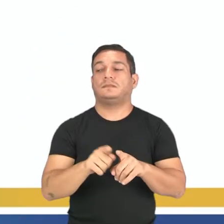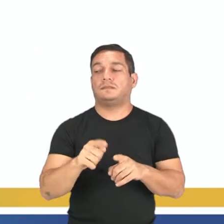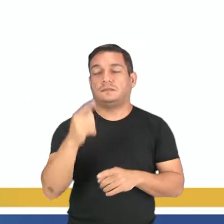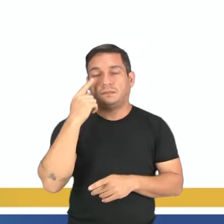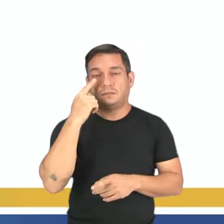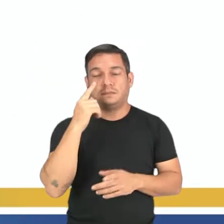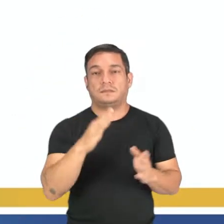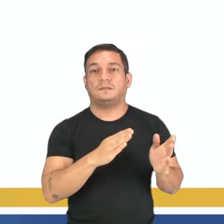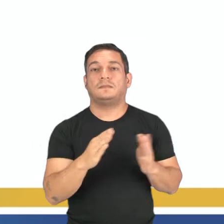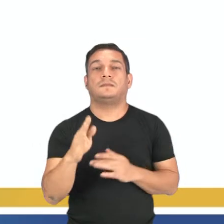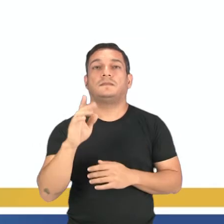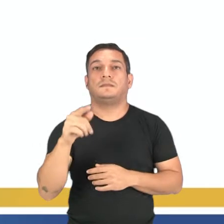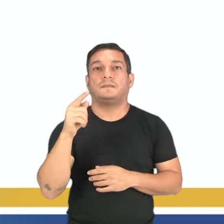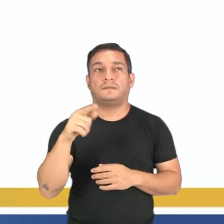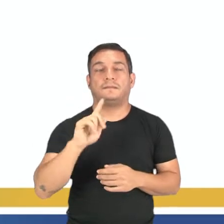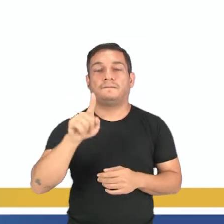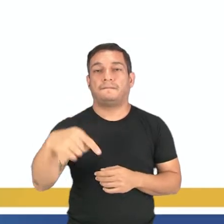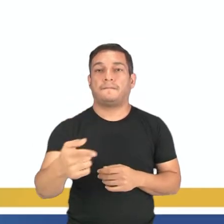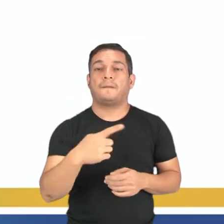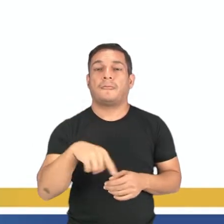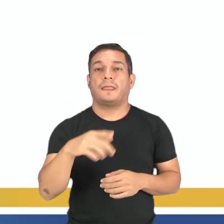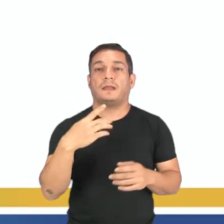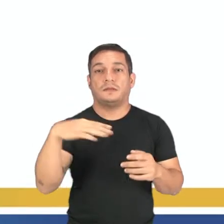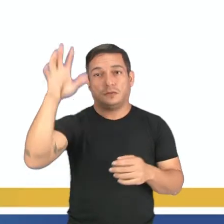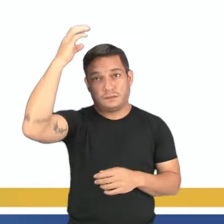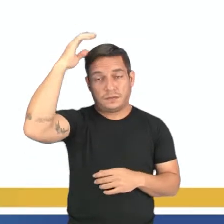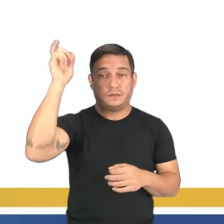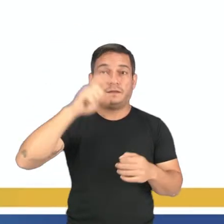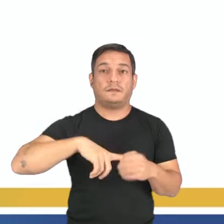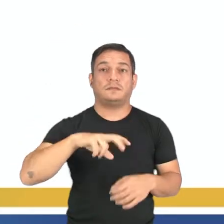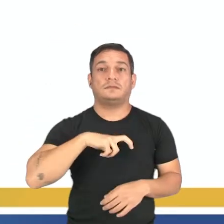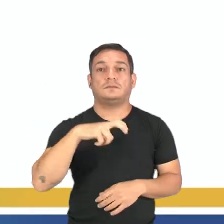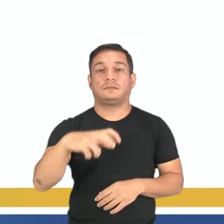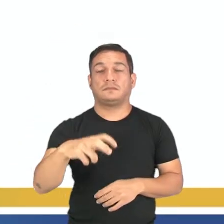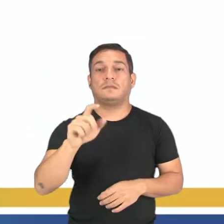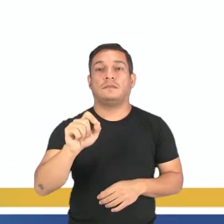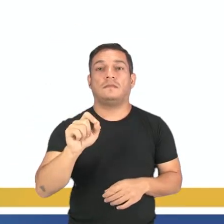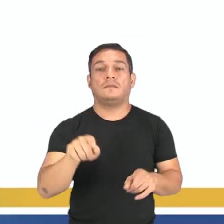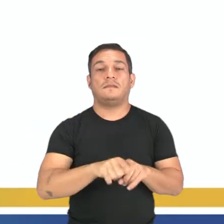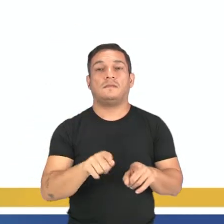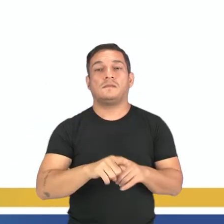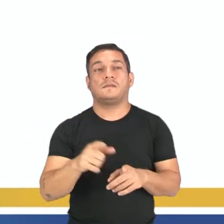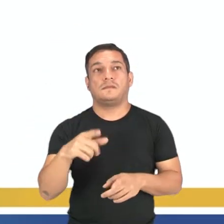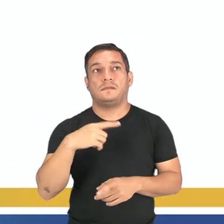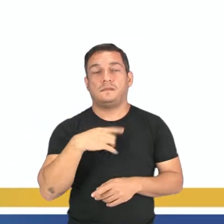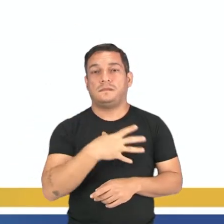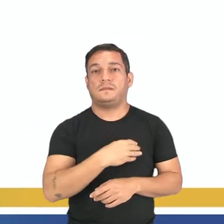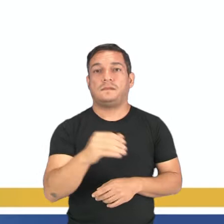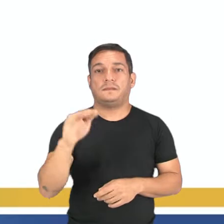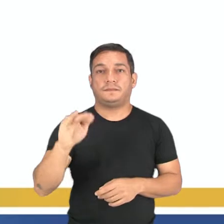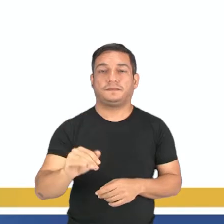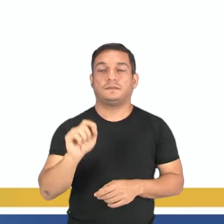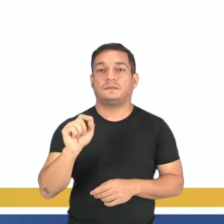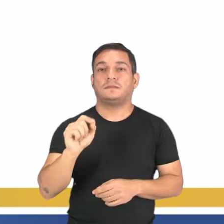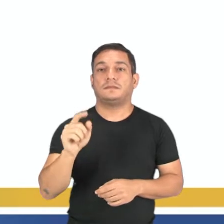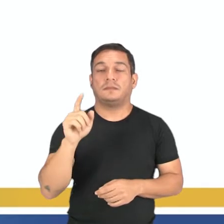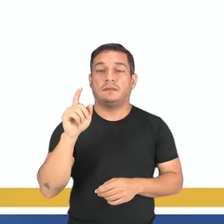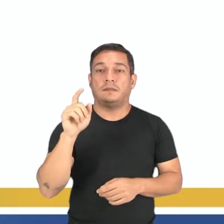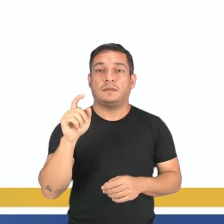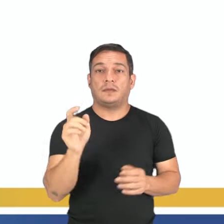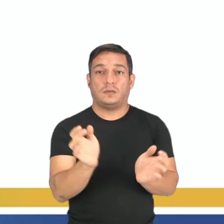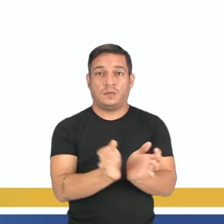período regencial, que vai vir logo em seguida, quando Dom Pedro volta para Portugal e deixa o seu filho menor de idade sob a tutela dos